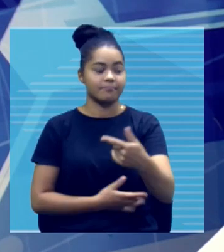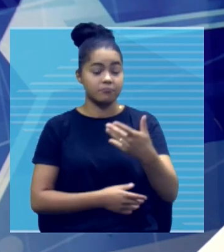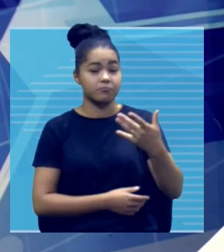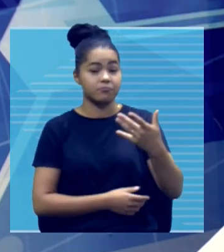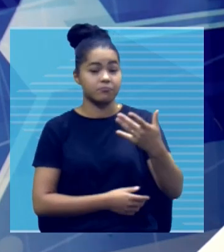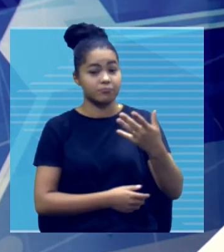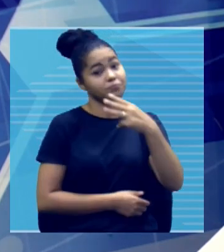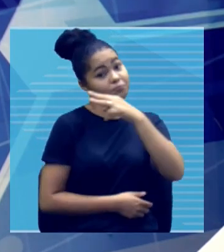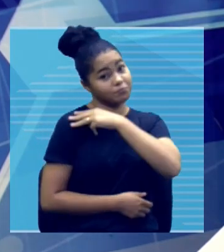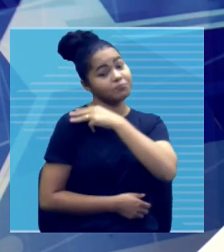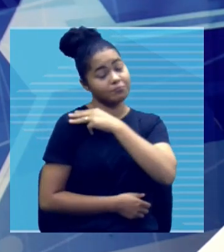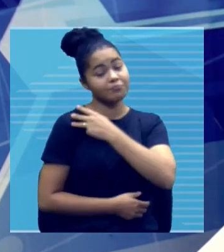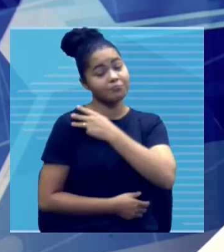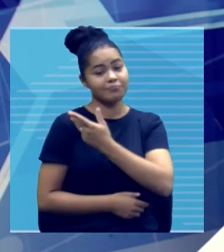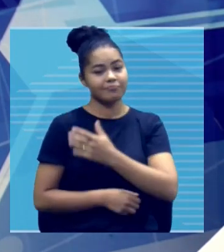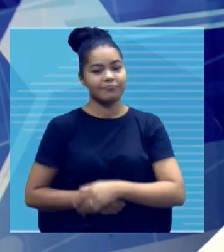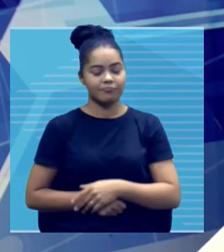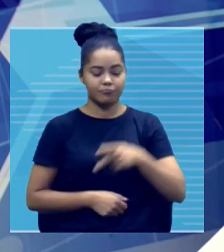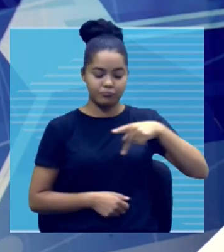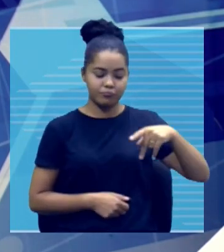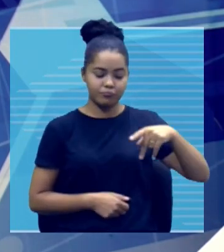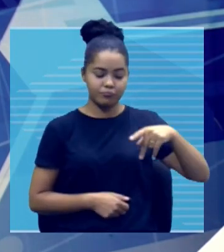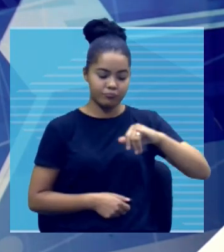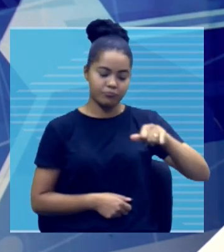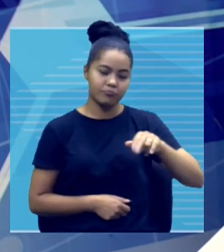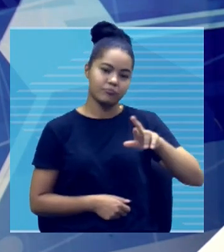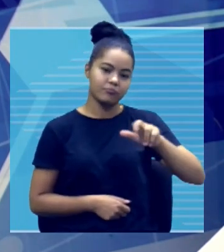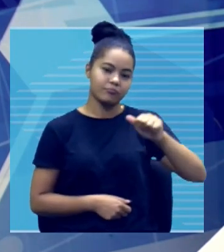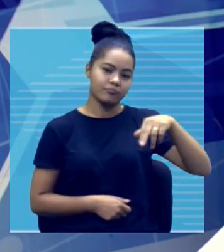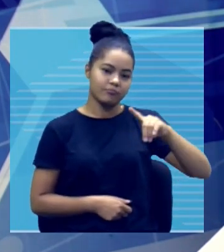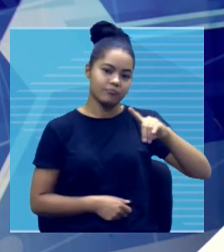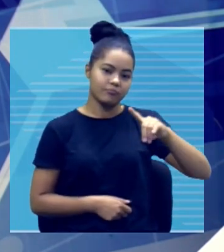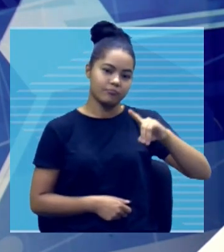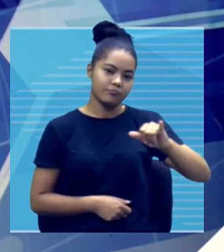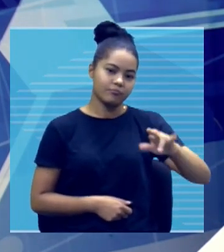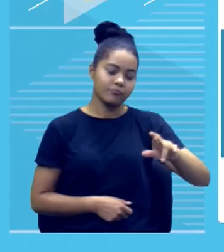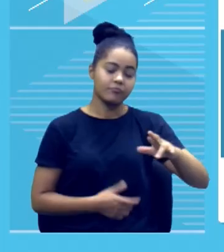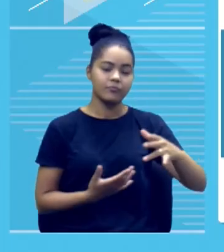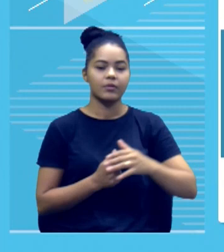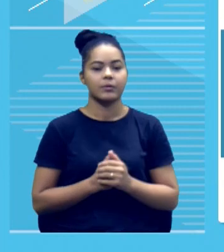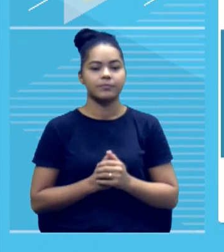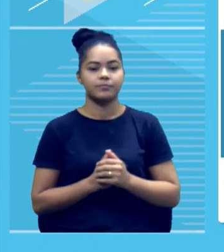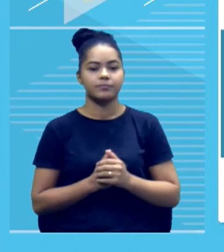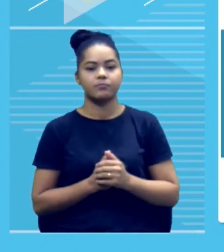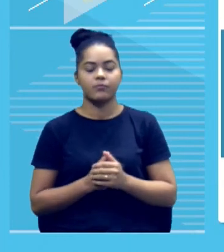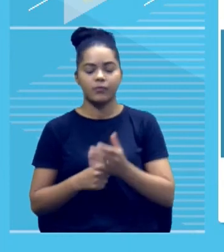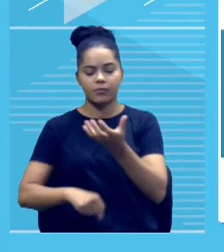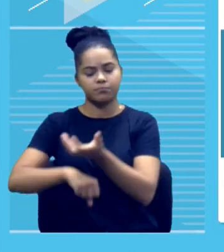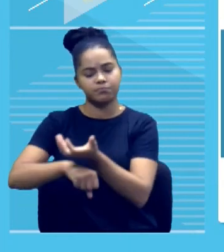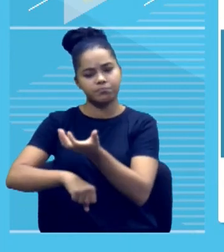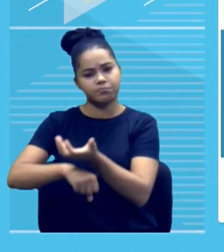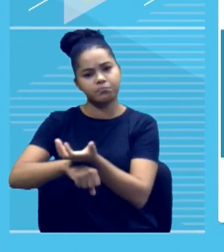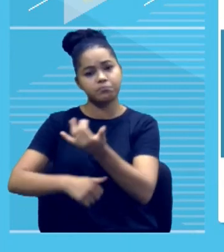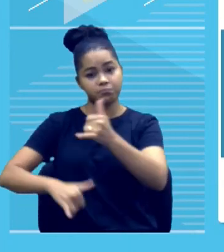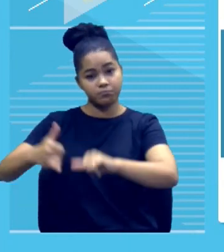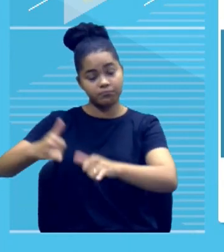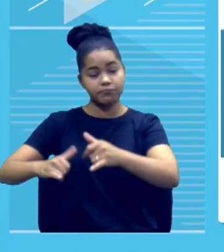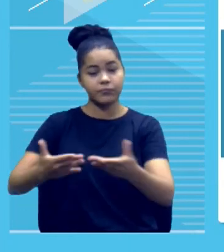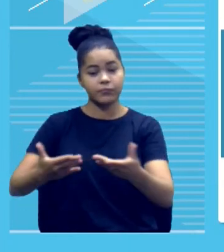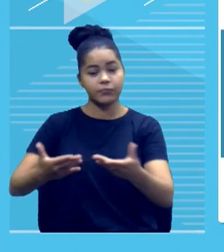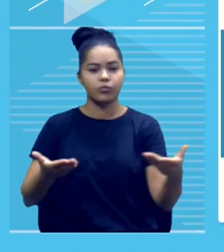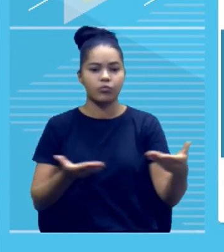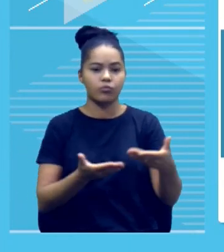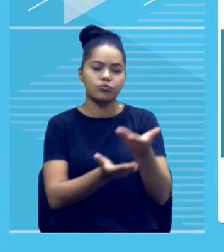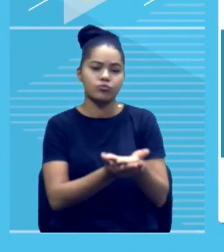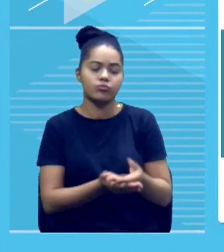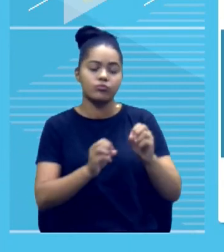ensino médio, né? Professor Jurandir, química, nós estamos na isomeria. Falamos da isomeria geométrica e agora